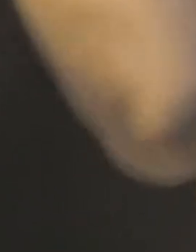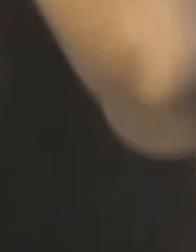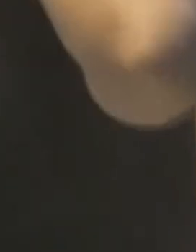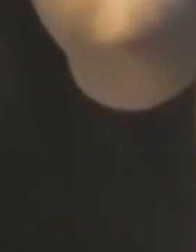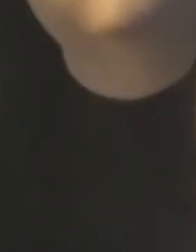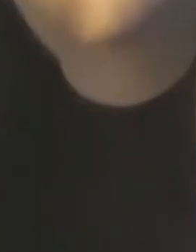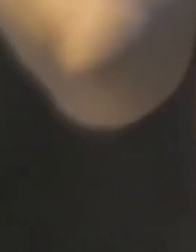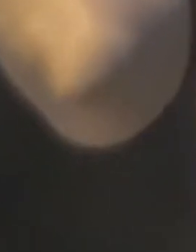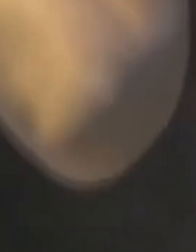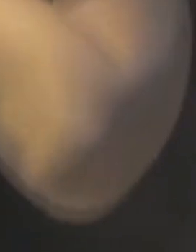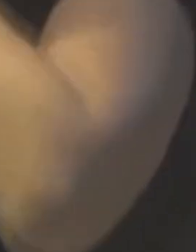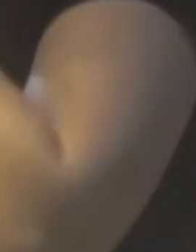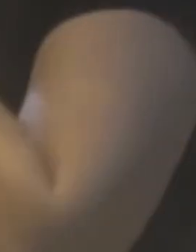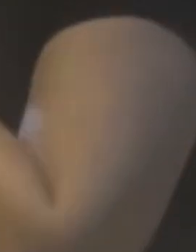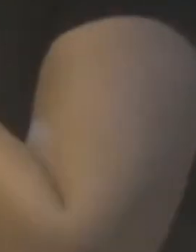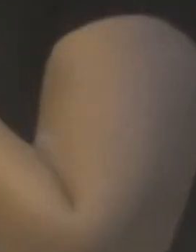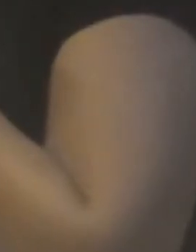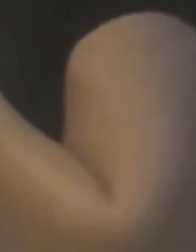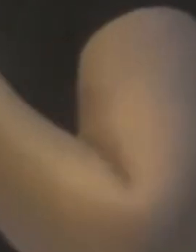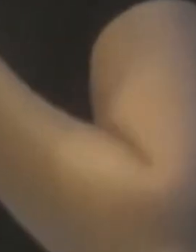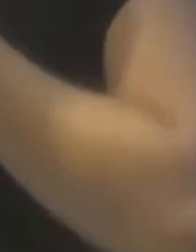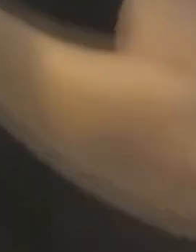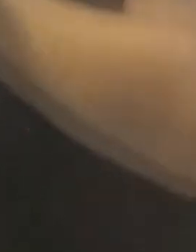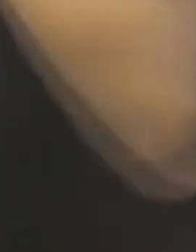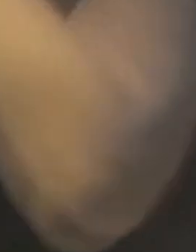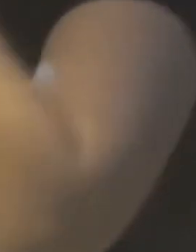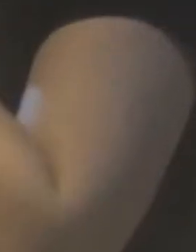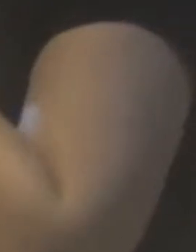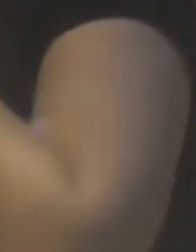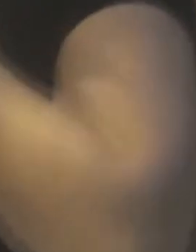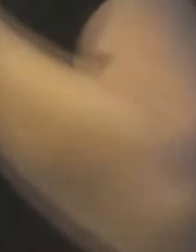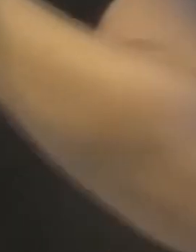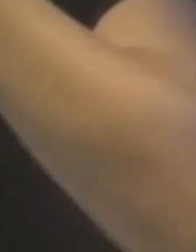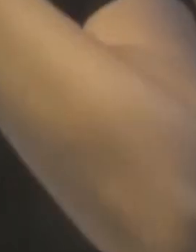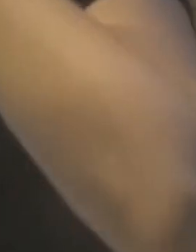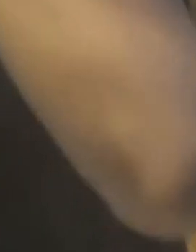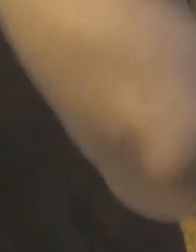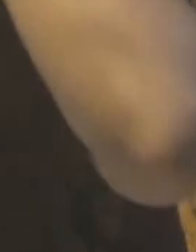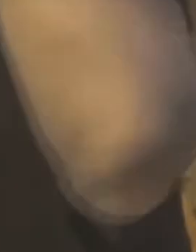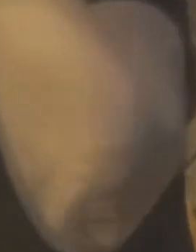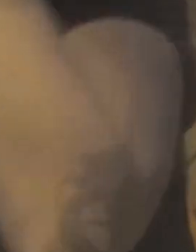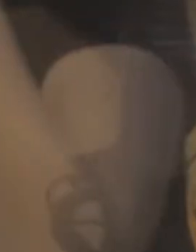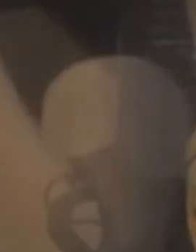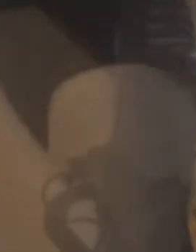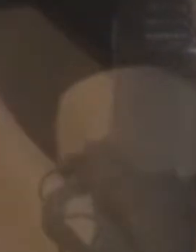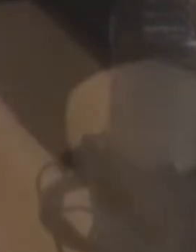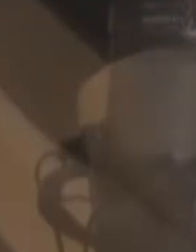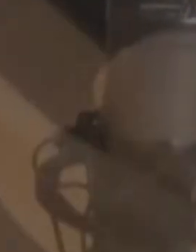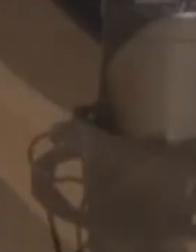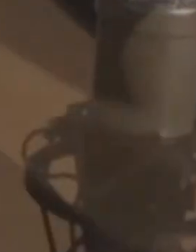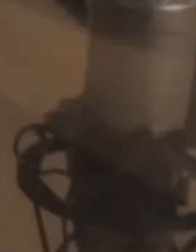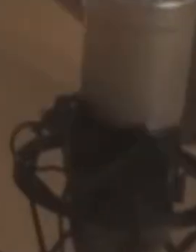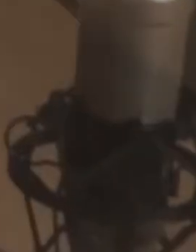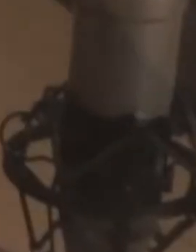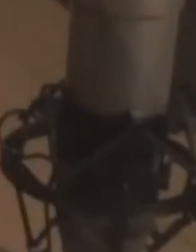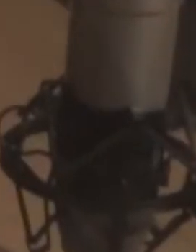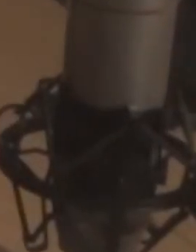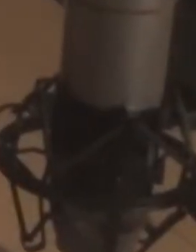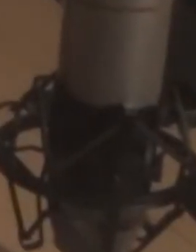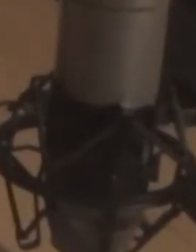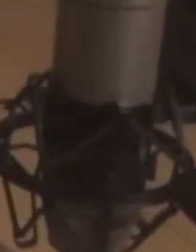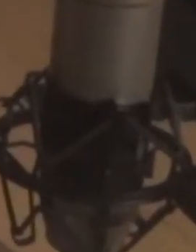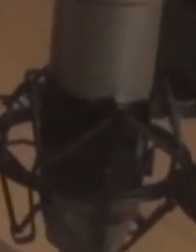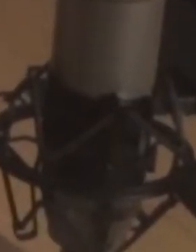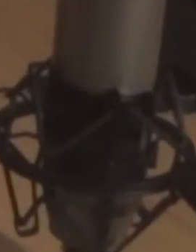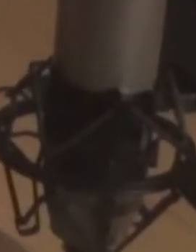é teus medos, anseios, sempre estarei por perto,